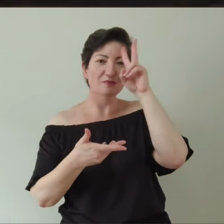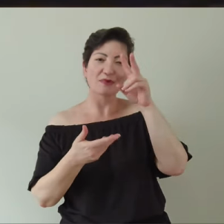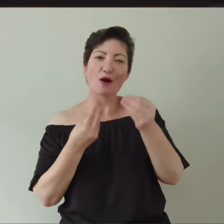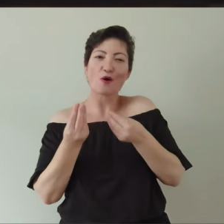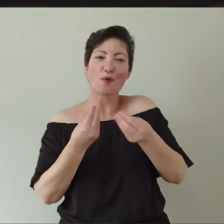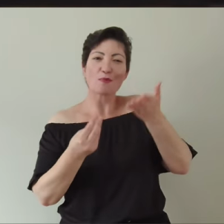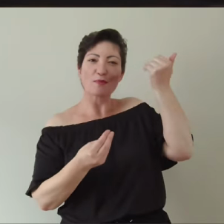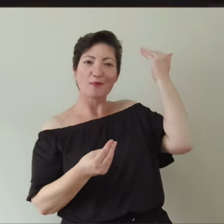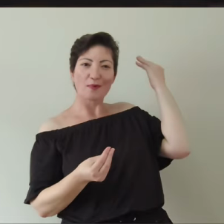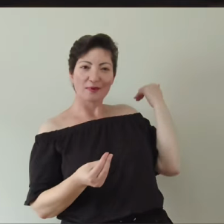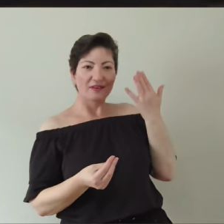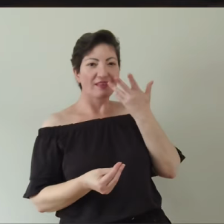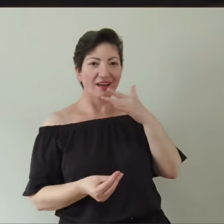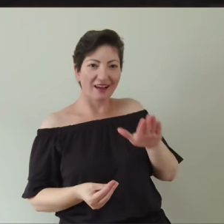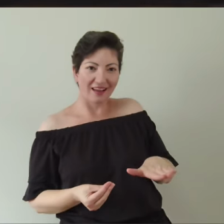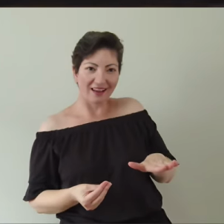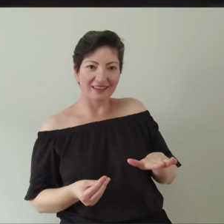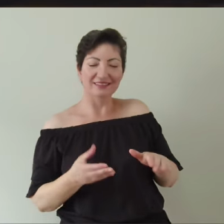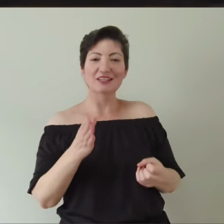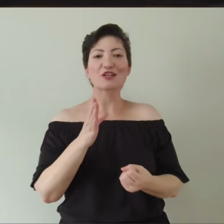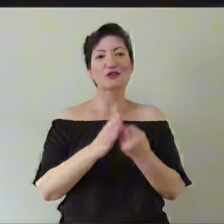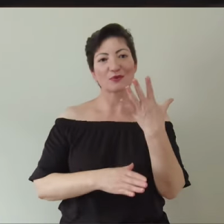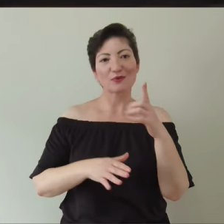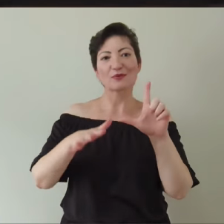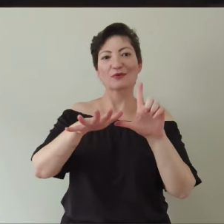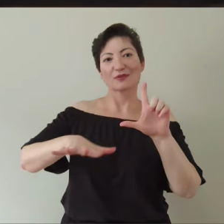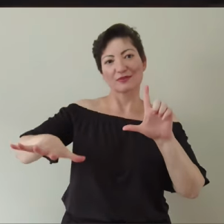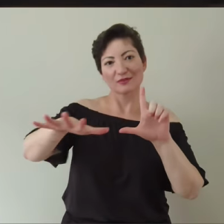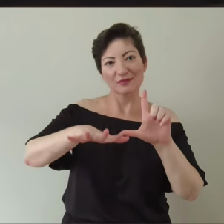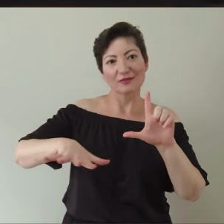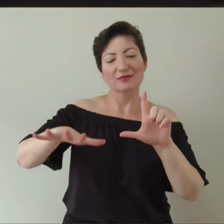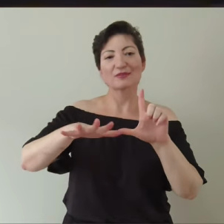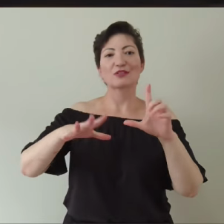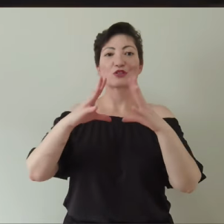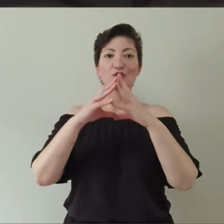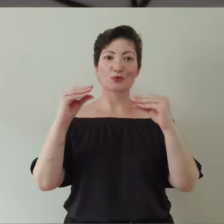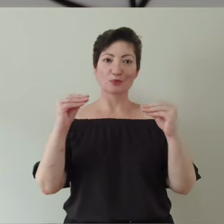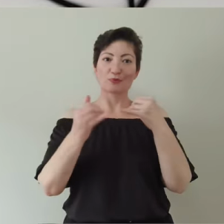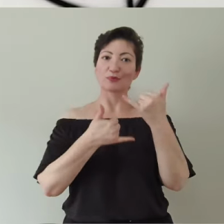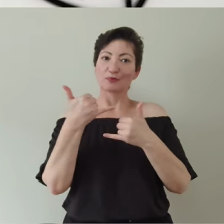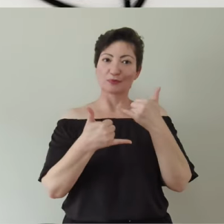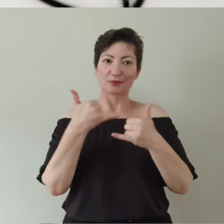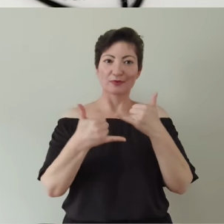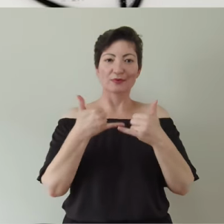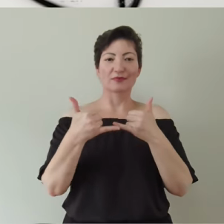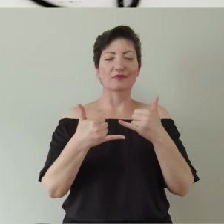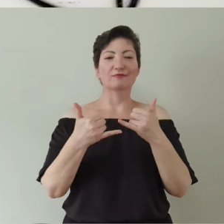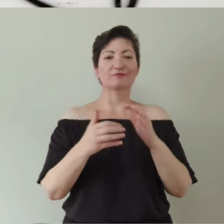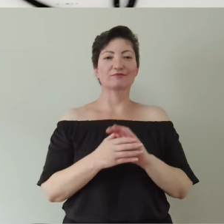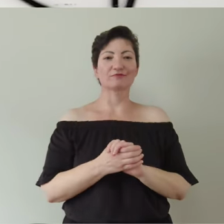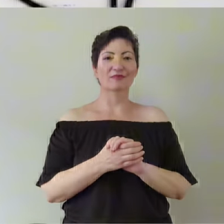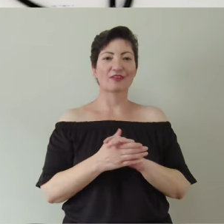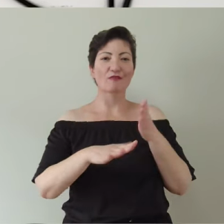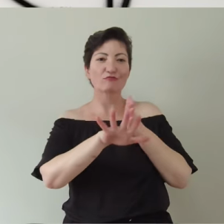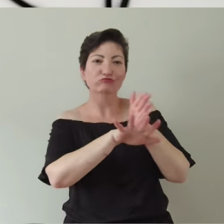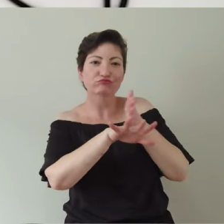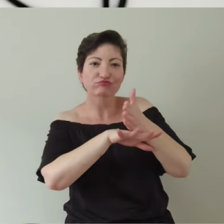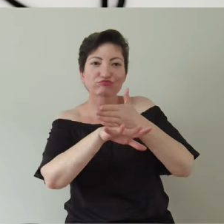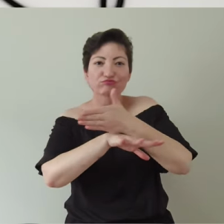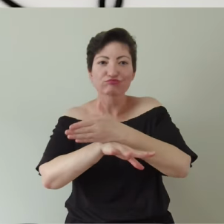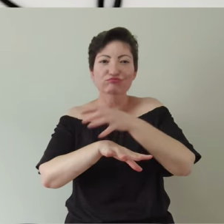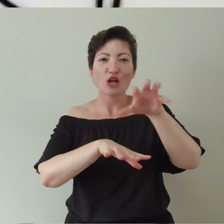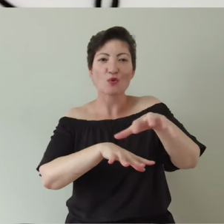gente brincava. E surgiu o espetáculo Ai Sumiram os Brinquedos, que é uma peça que a gente rodou bastante, teve muita